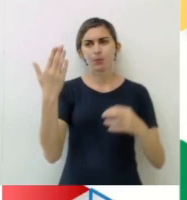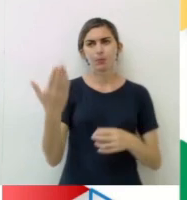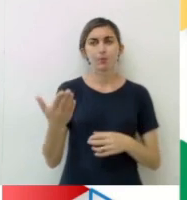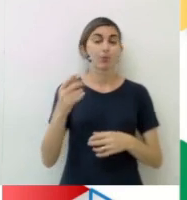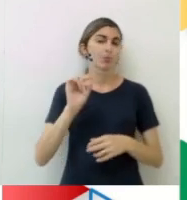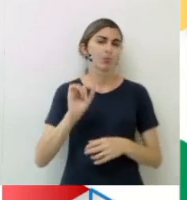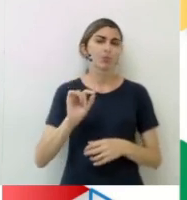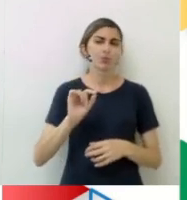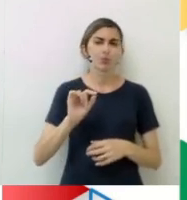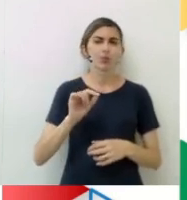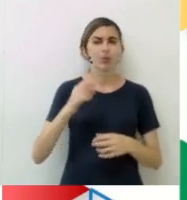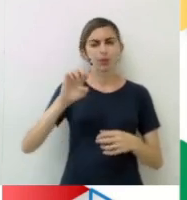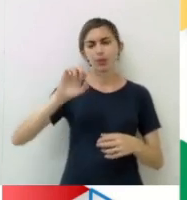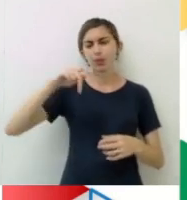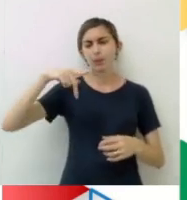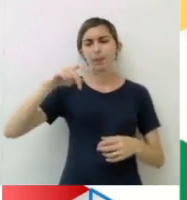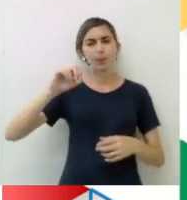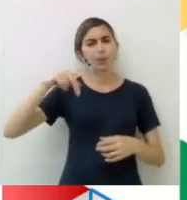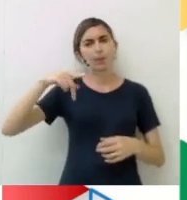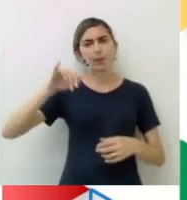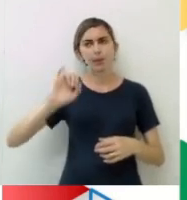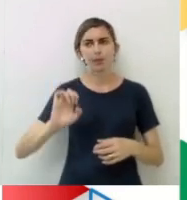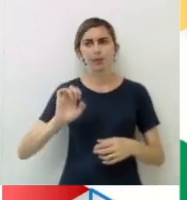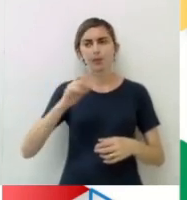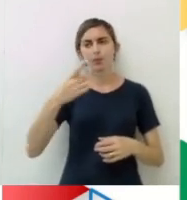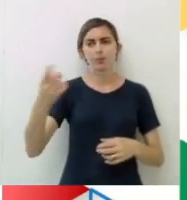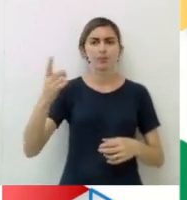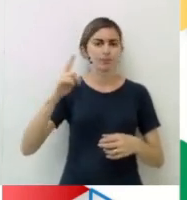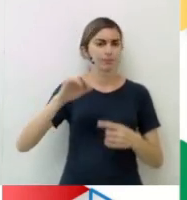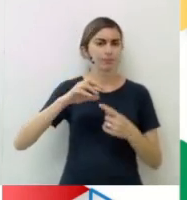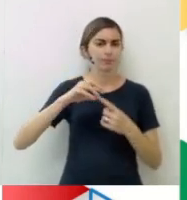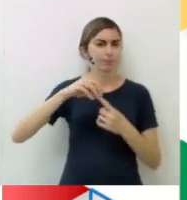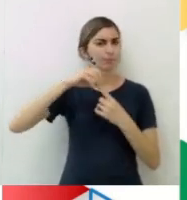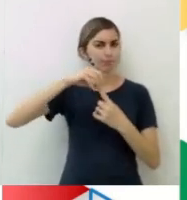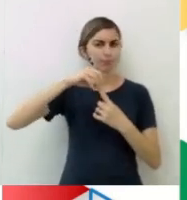vai ser para a epopeia, certo? O elemento